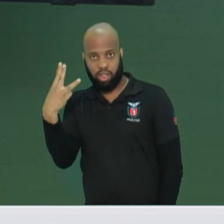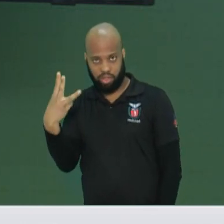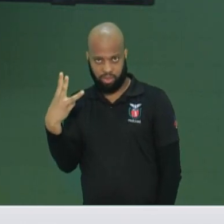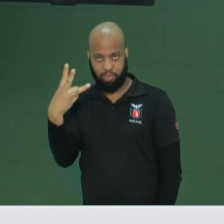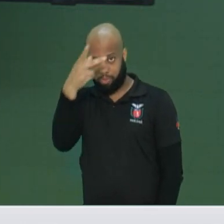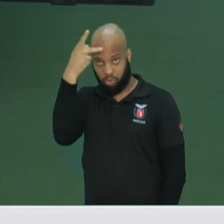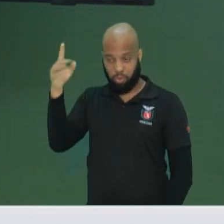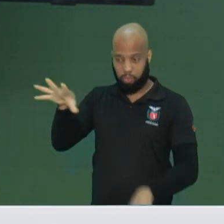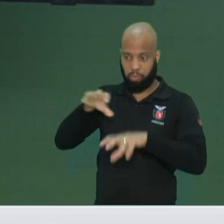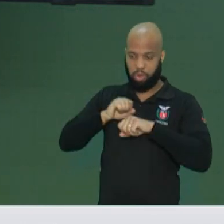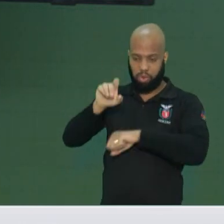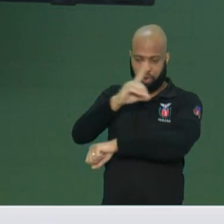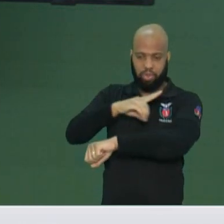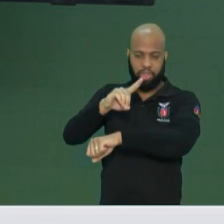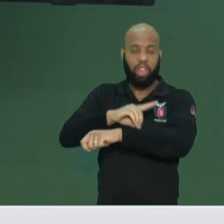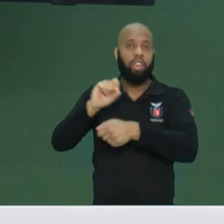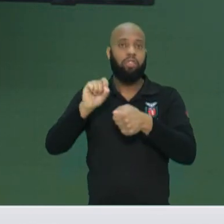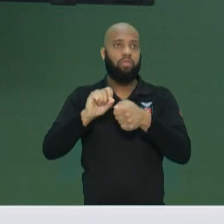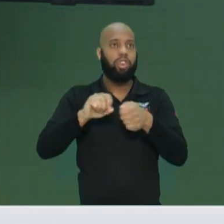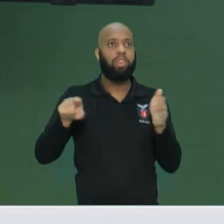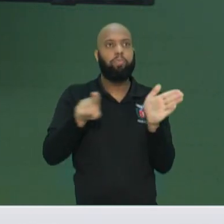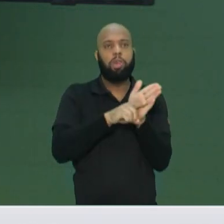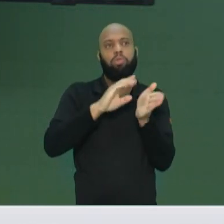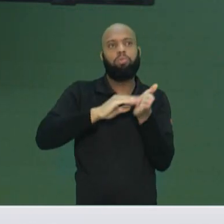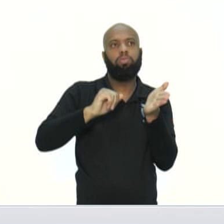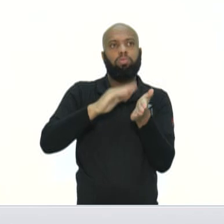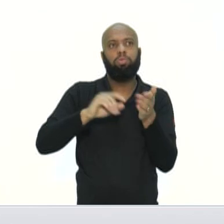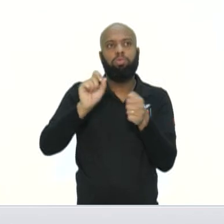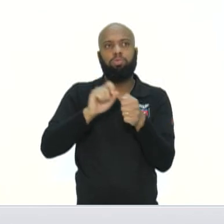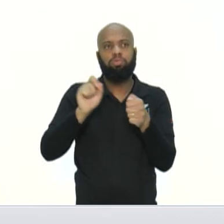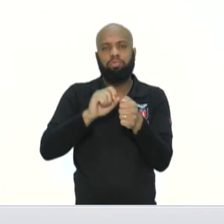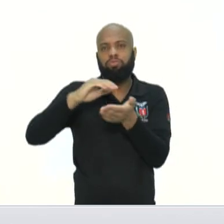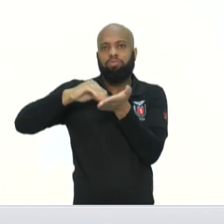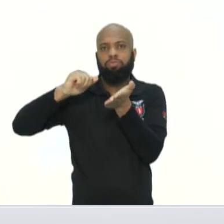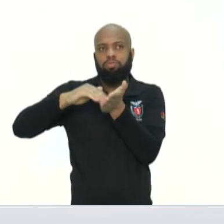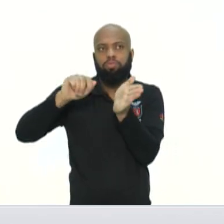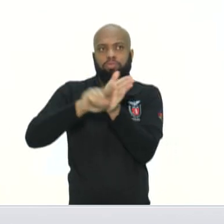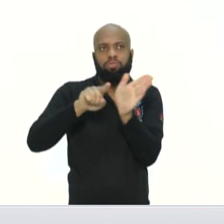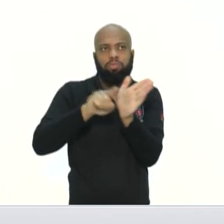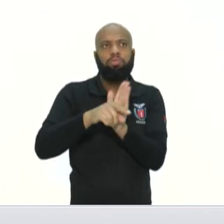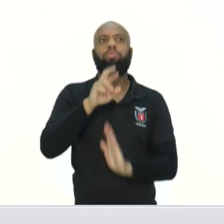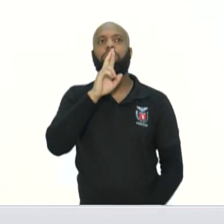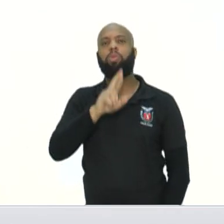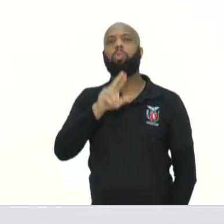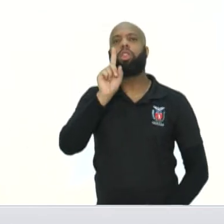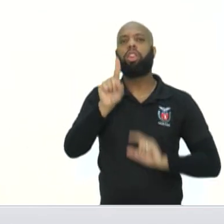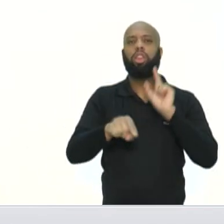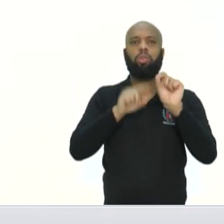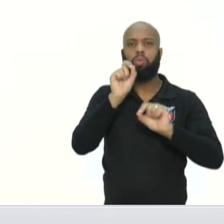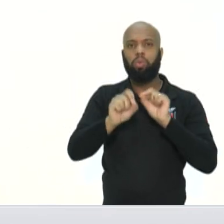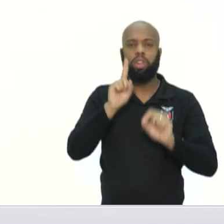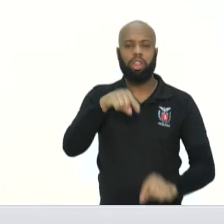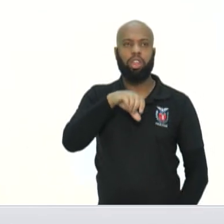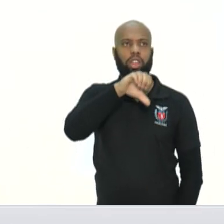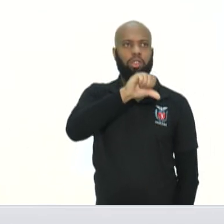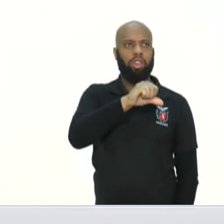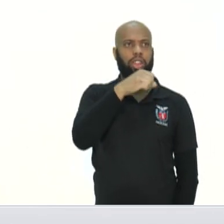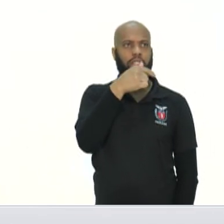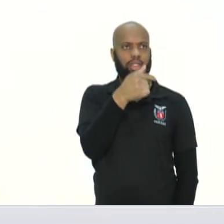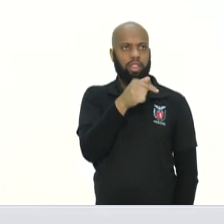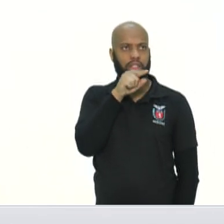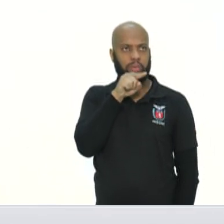5.343. Então é só fazer uma continha de menos lá, ó. Subtrai esses dois valores, nós temos o